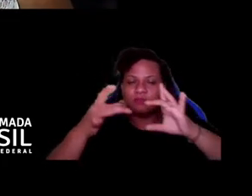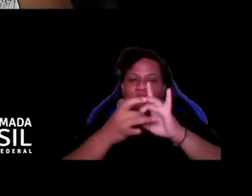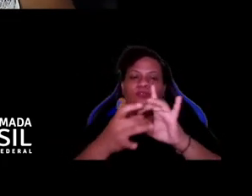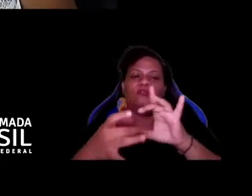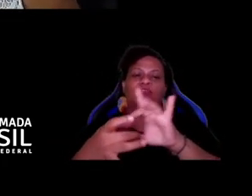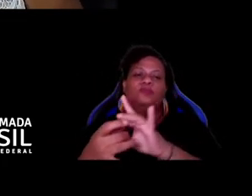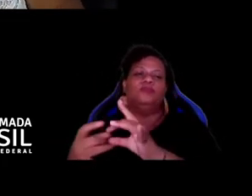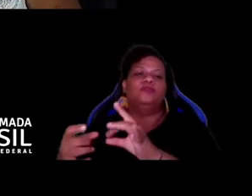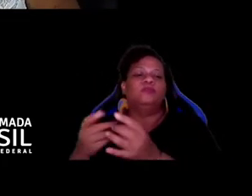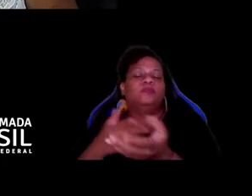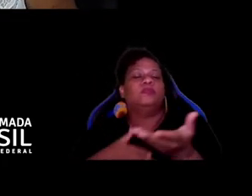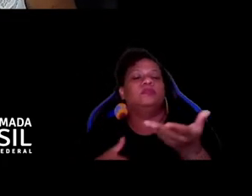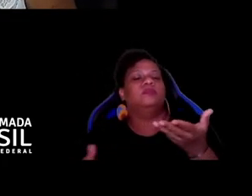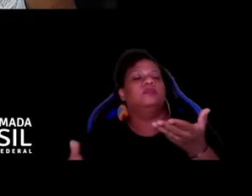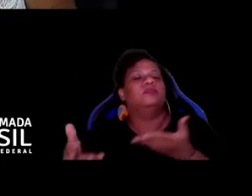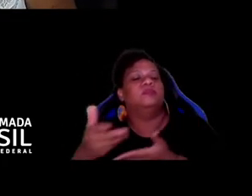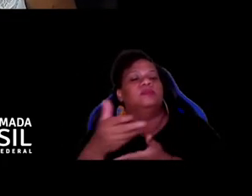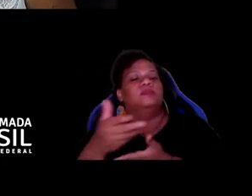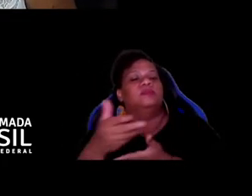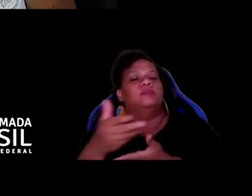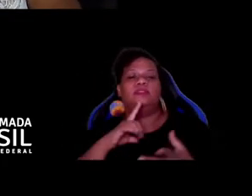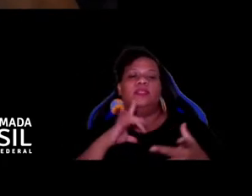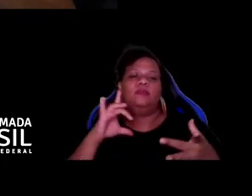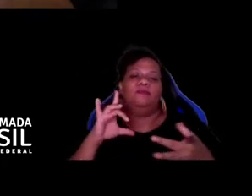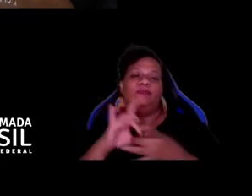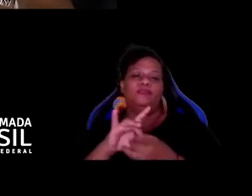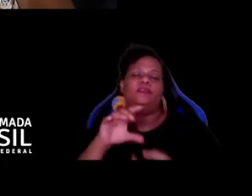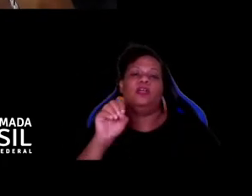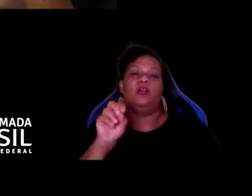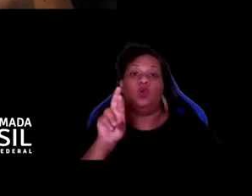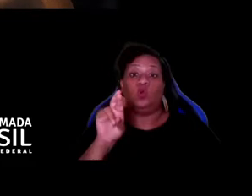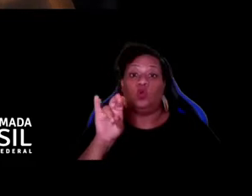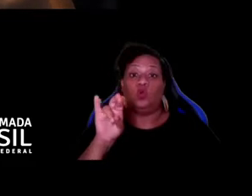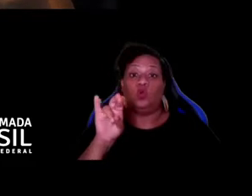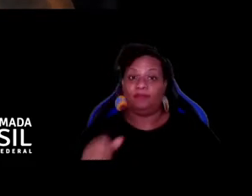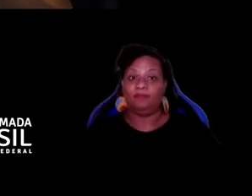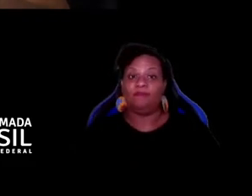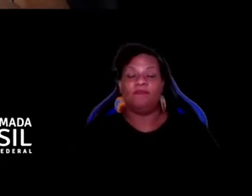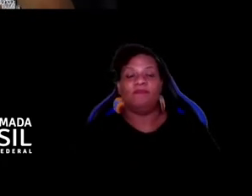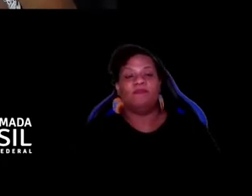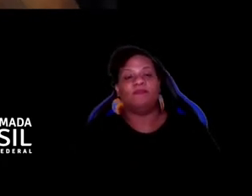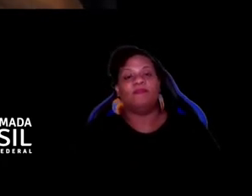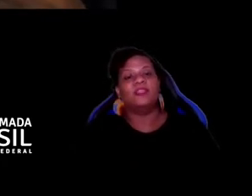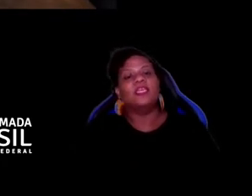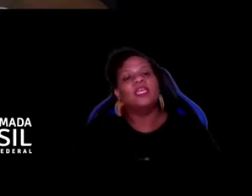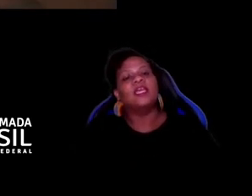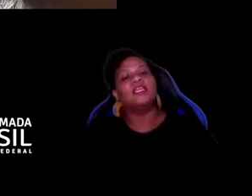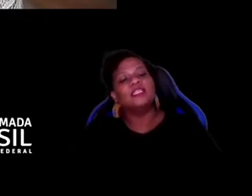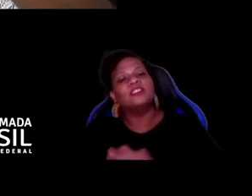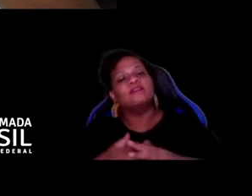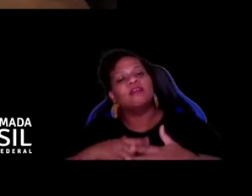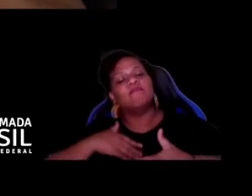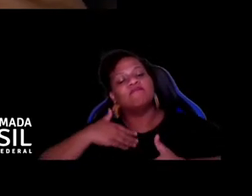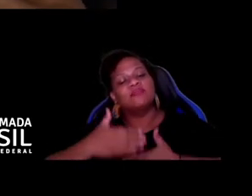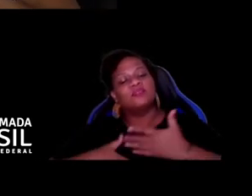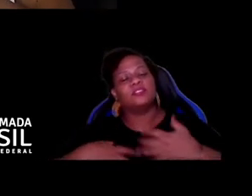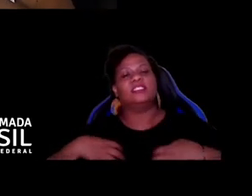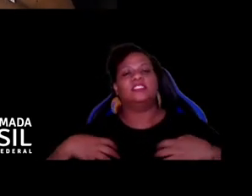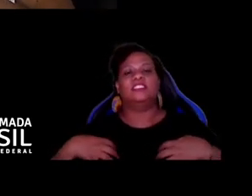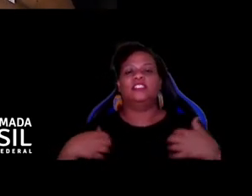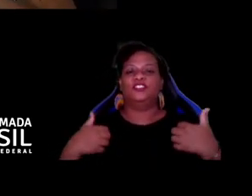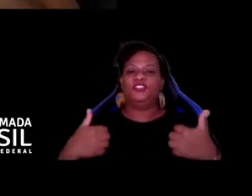está conectada. Então, isso gera esse bem-estar e diminui